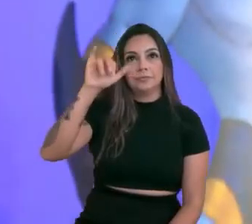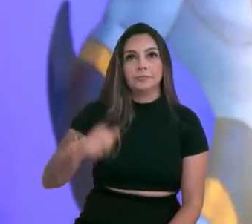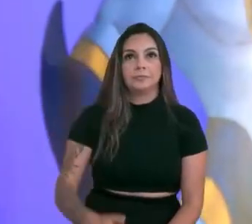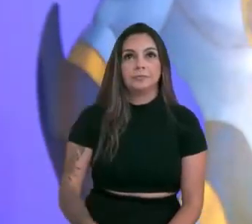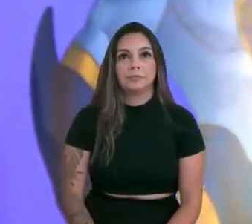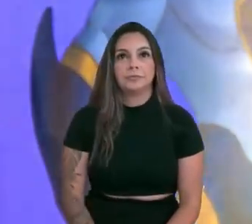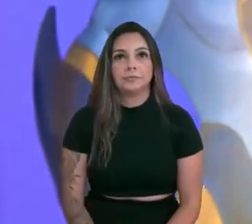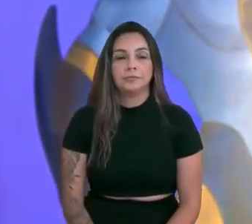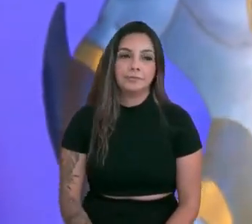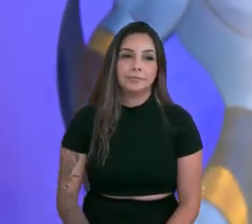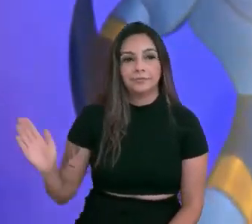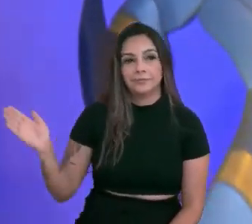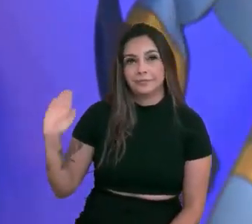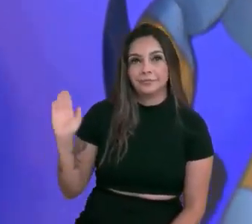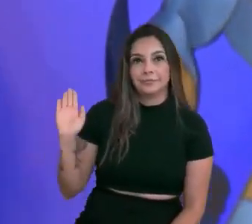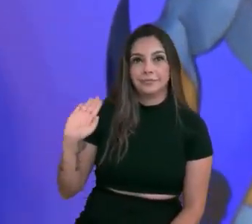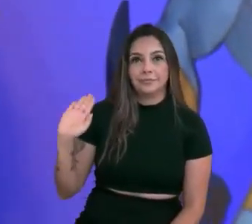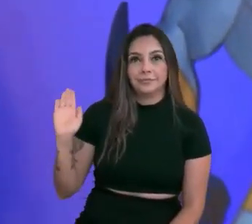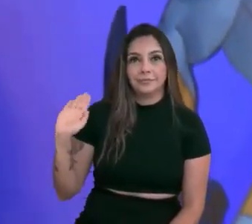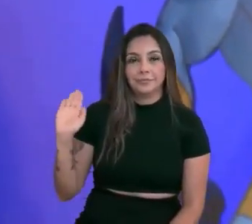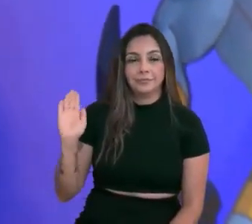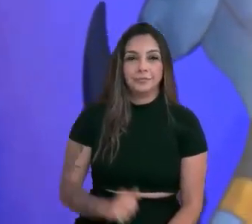Olá, galerinha!